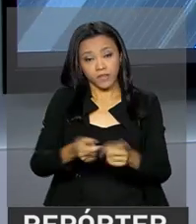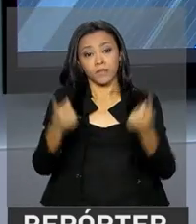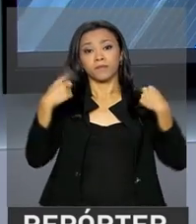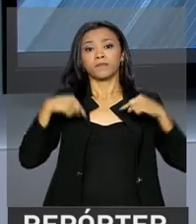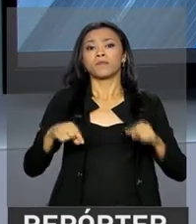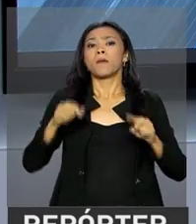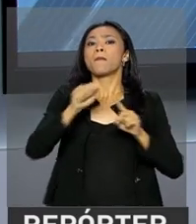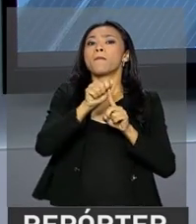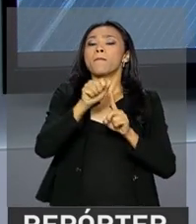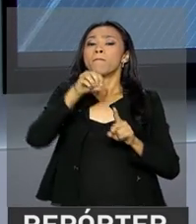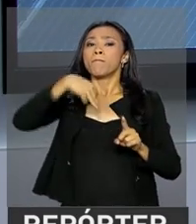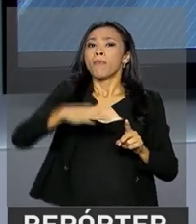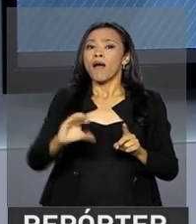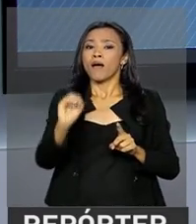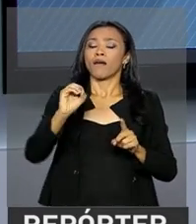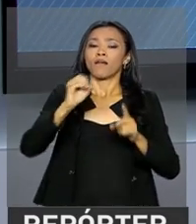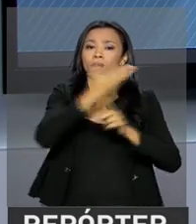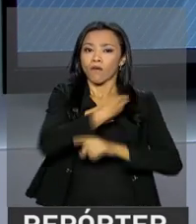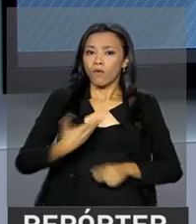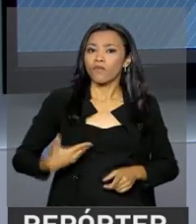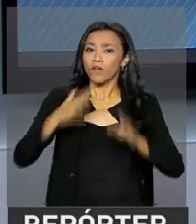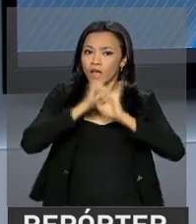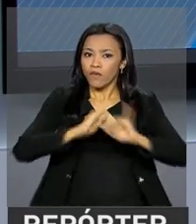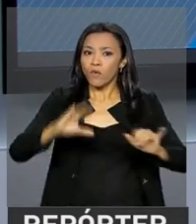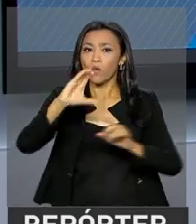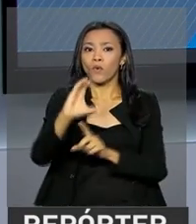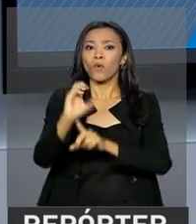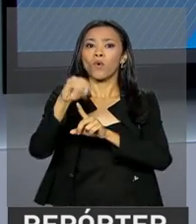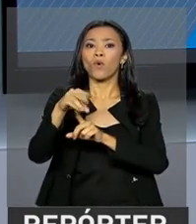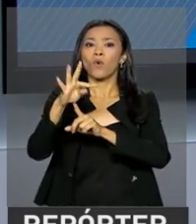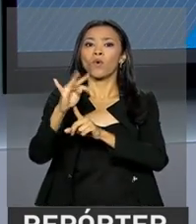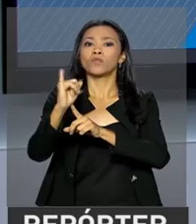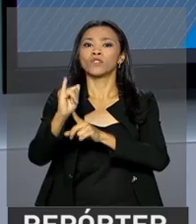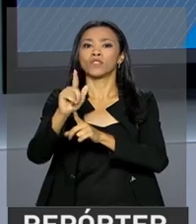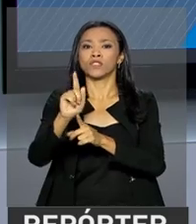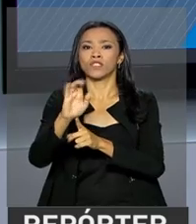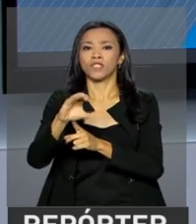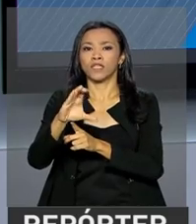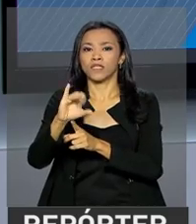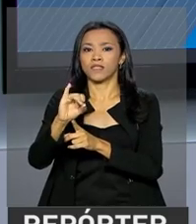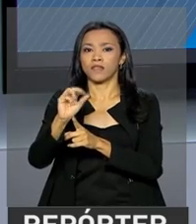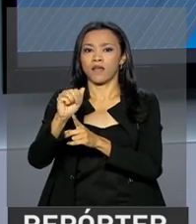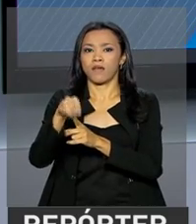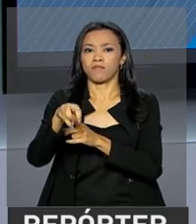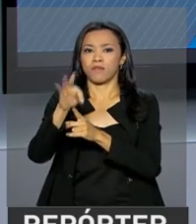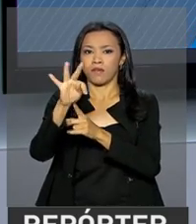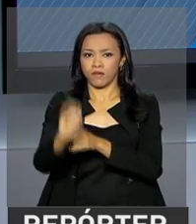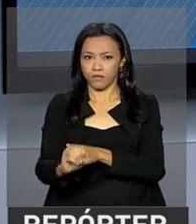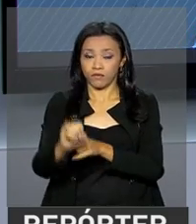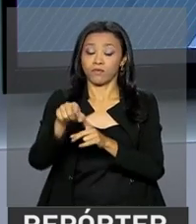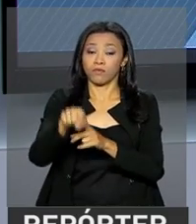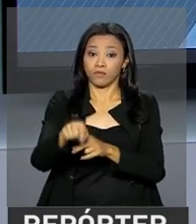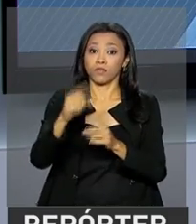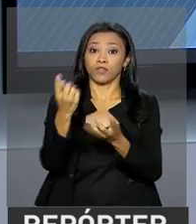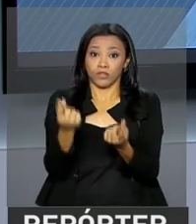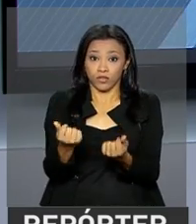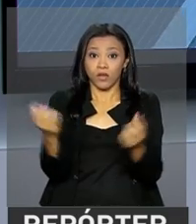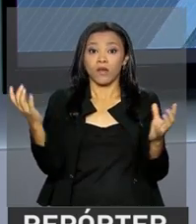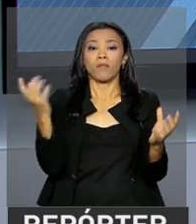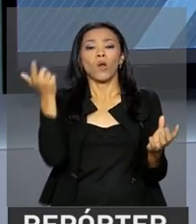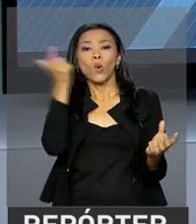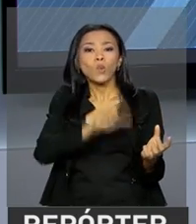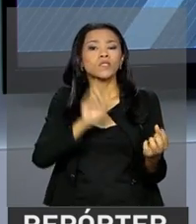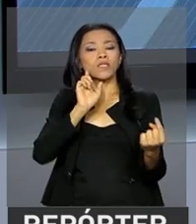o governo havia anunciado o contingenciamento de cerca de 40 e 2 bilhões deais para conseguir